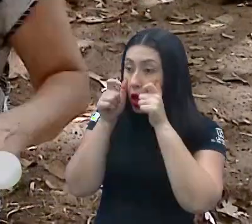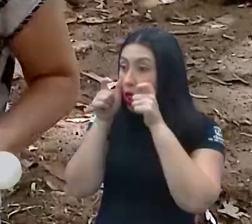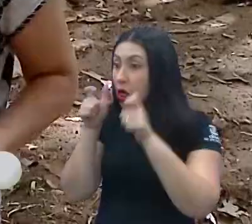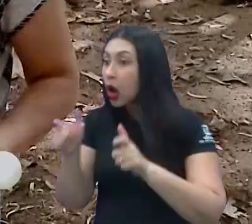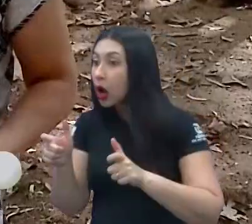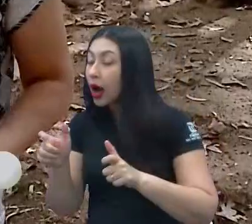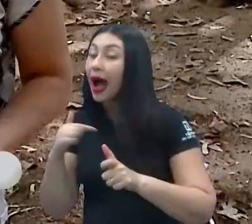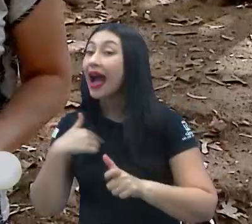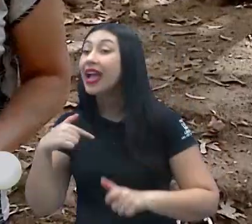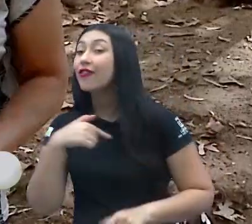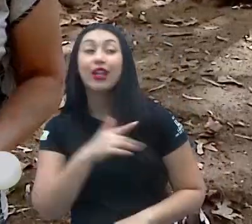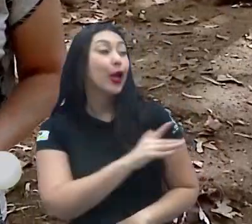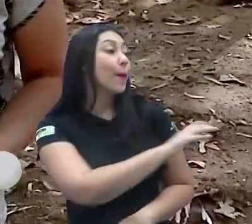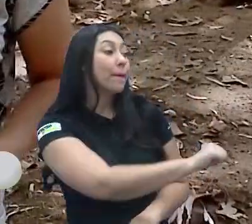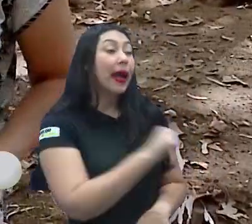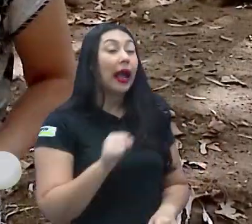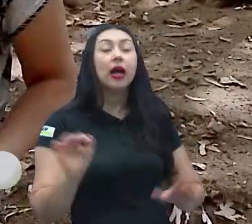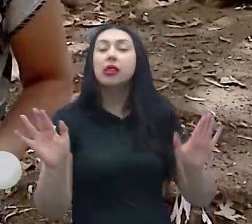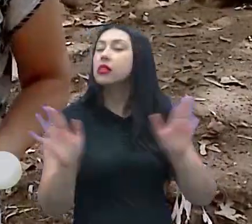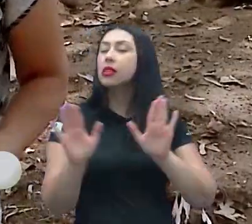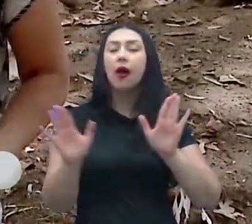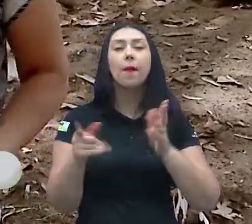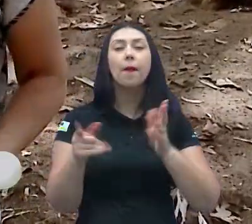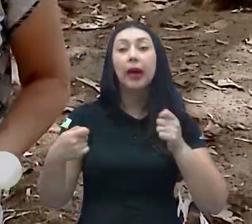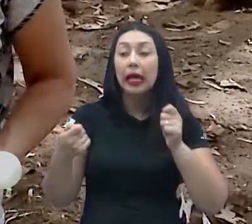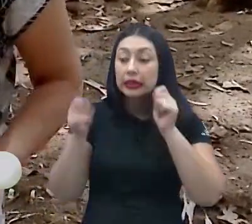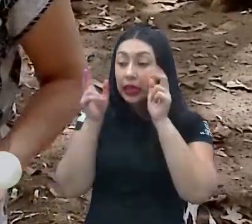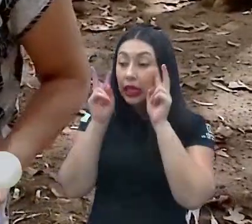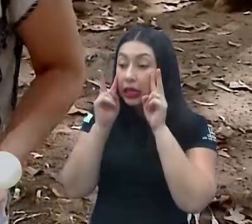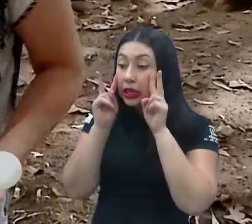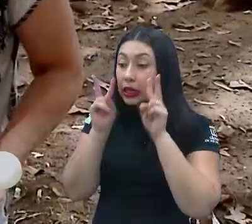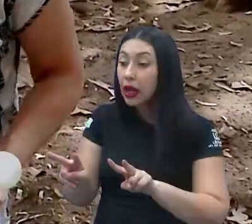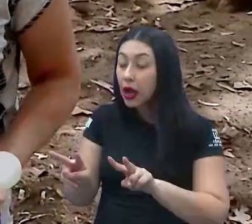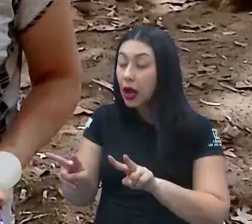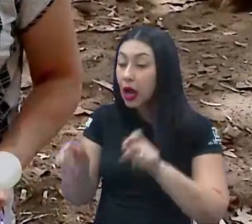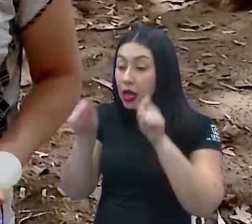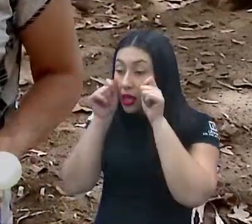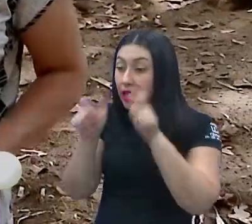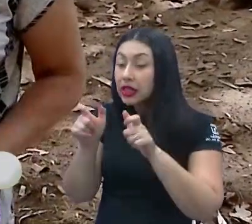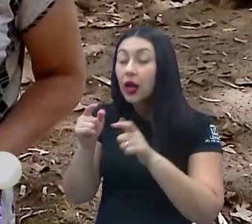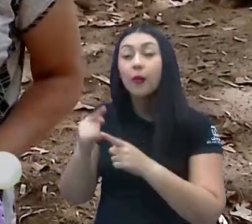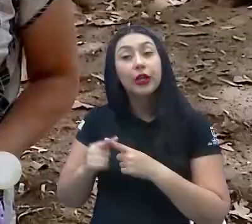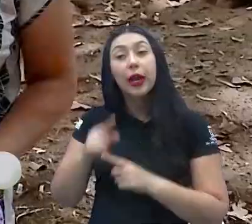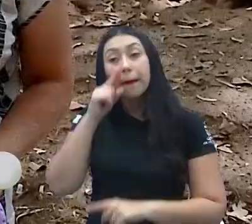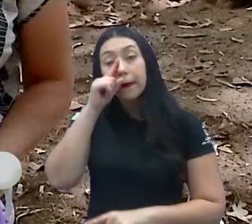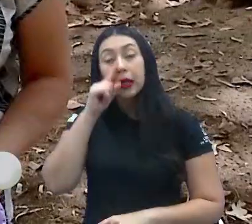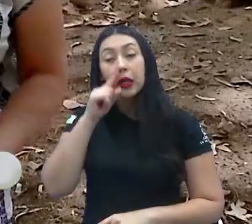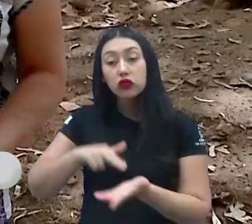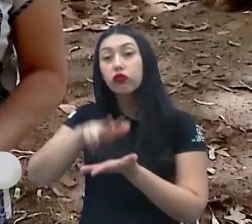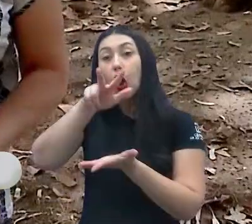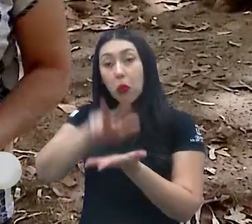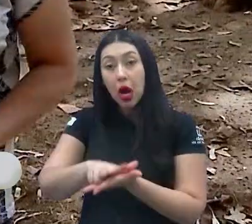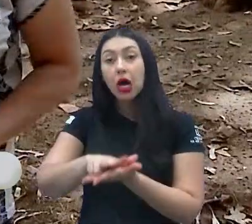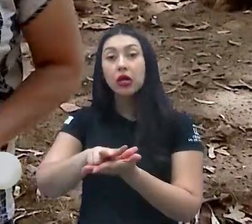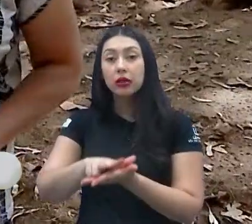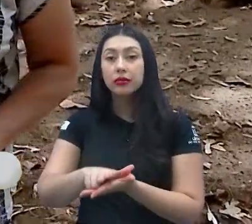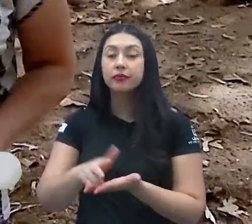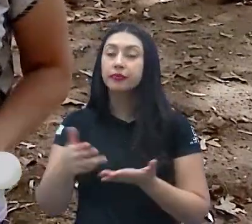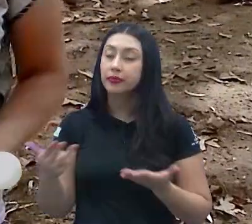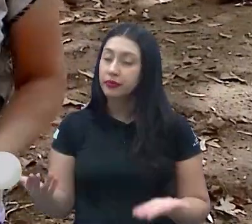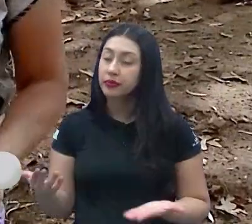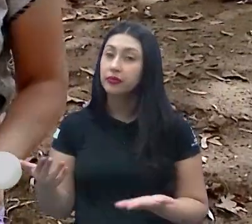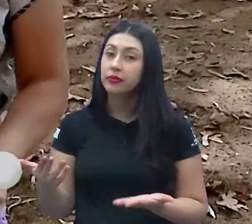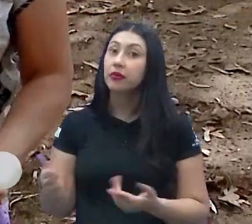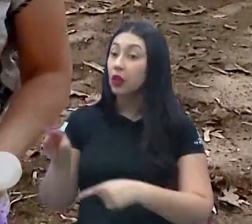pegar isso. Não. É muito rápido, a criança sai, cai, escorrega. Né? Então, o cuidado, você falou, ser babá